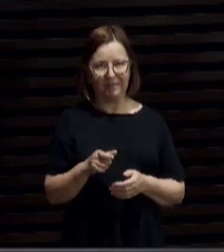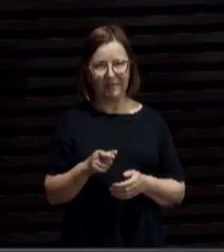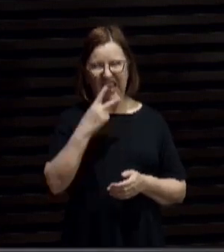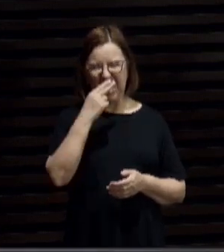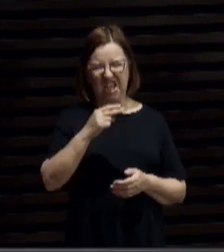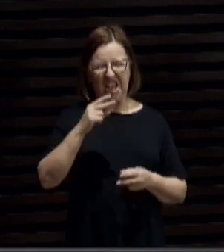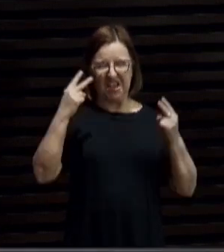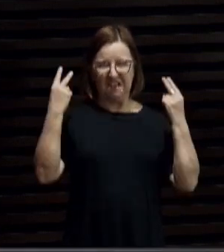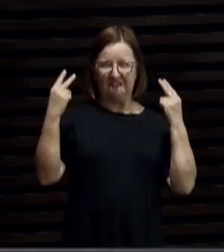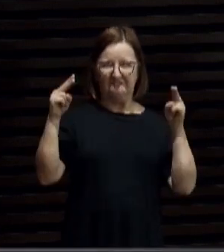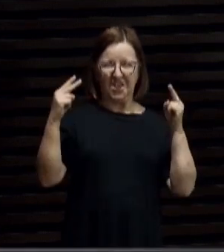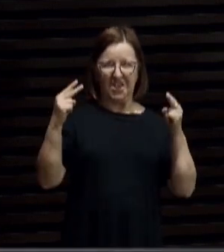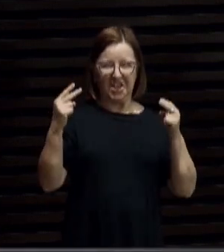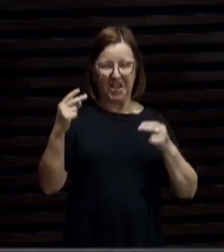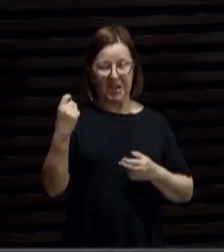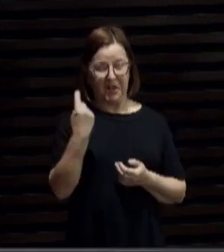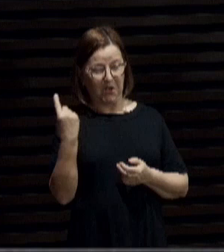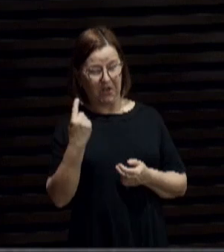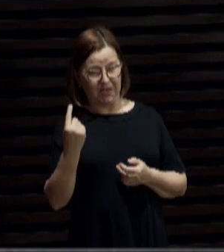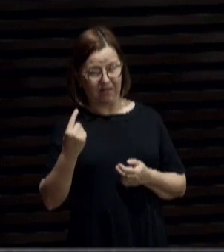vendo as coisas de modo errado,